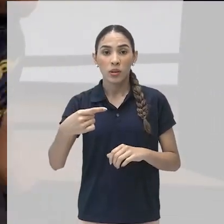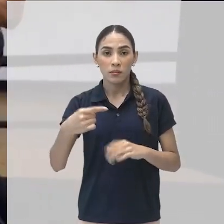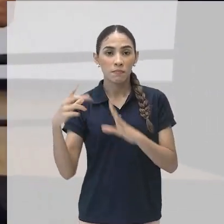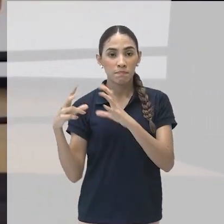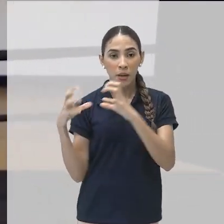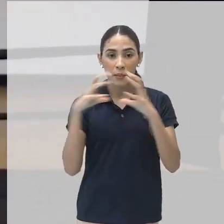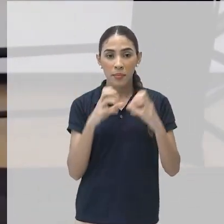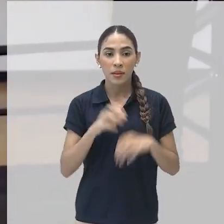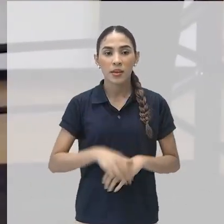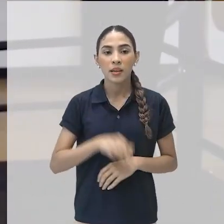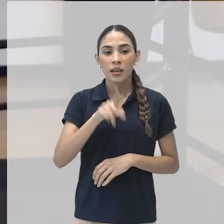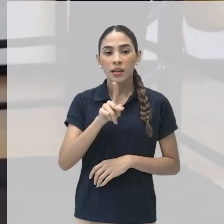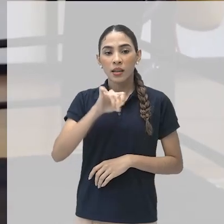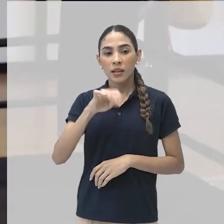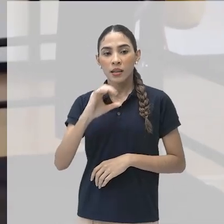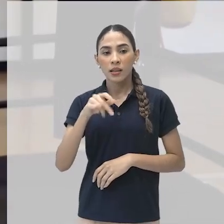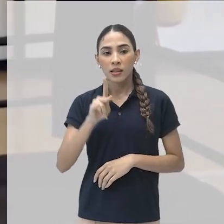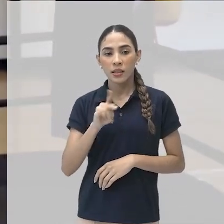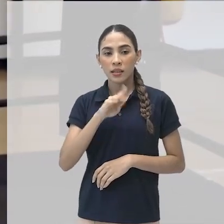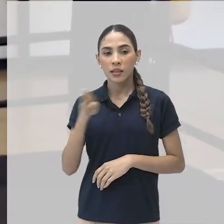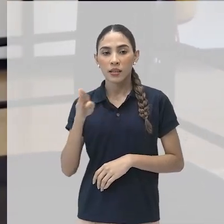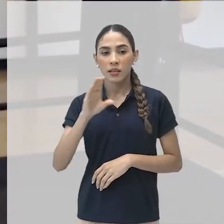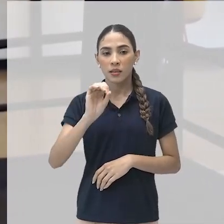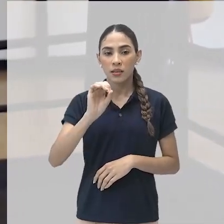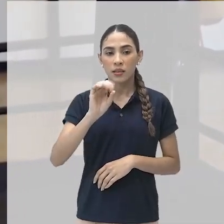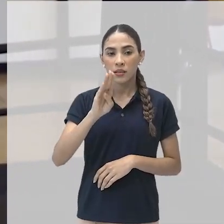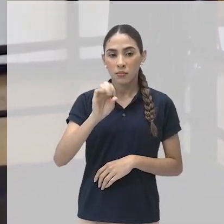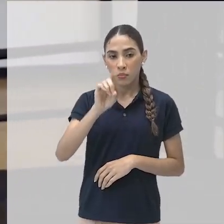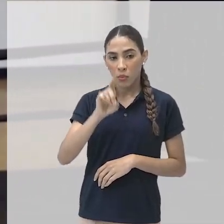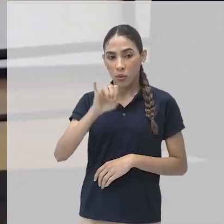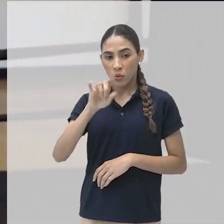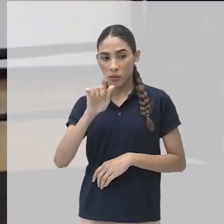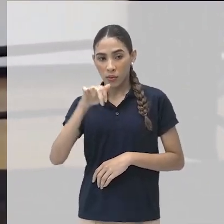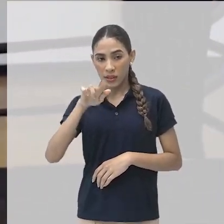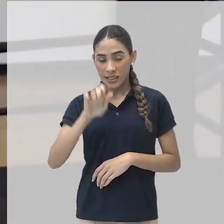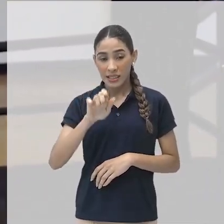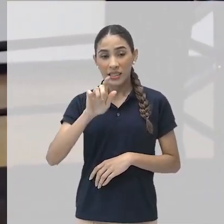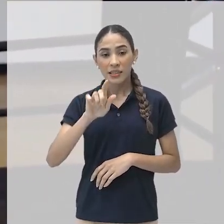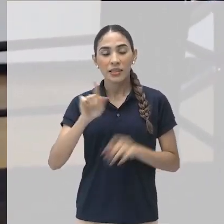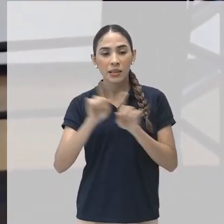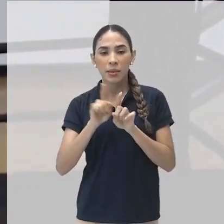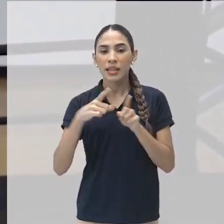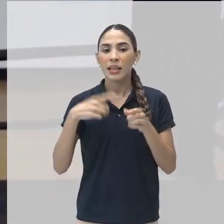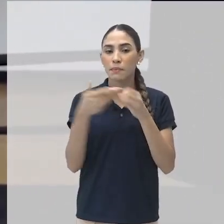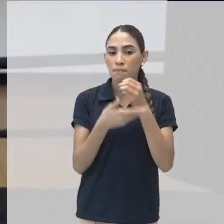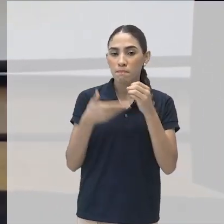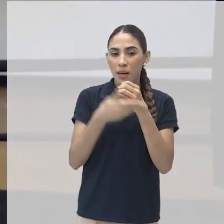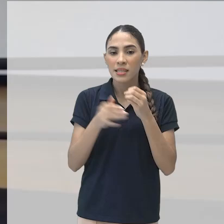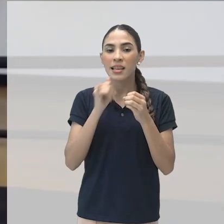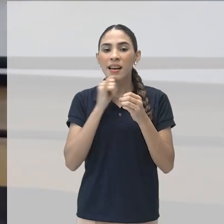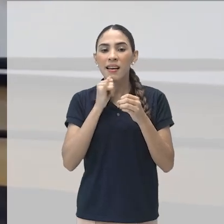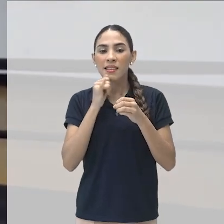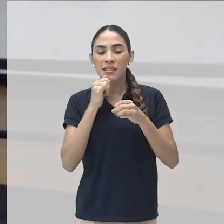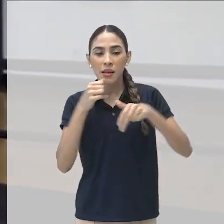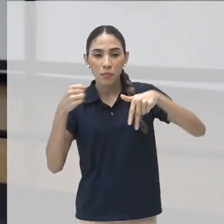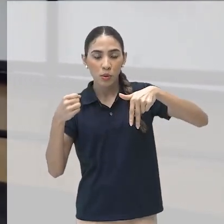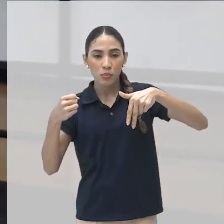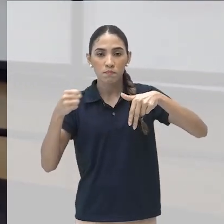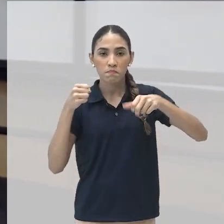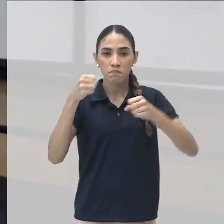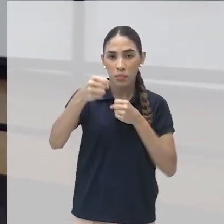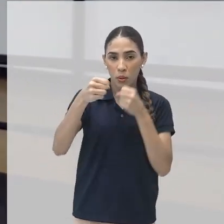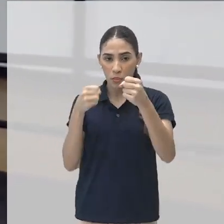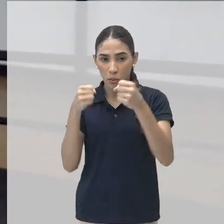é o kickboxing. Esse esporte de combate, ele é baseado em chutes e socos,